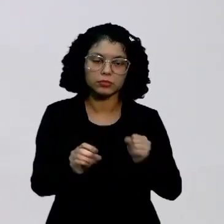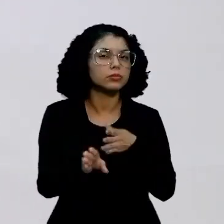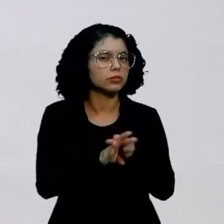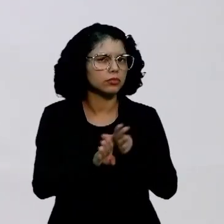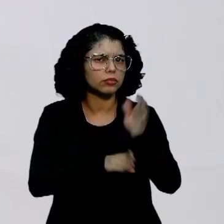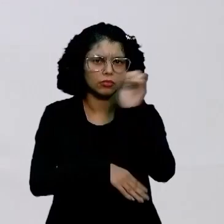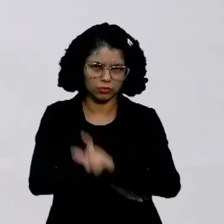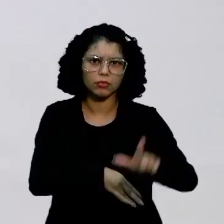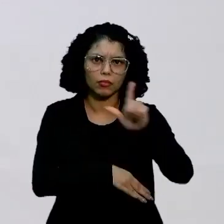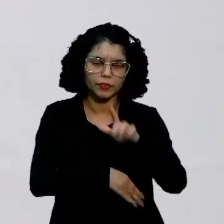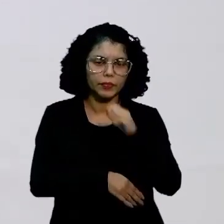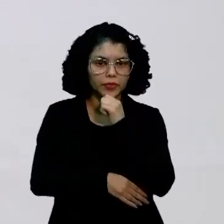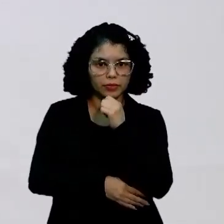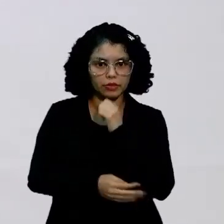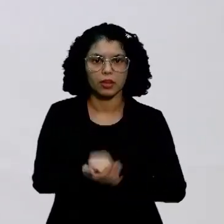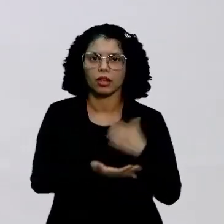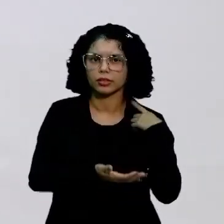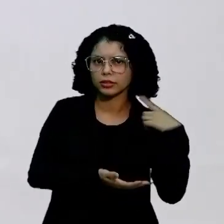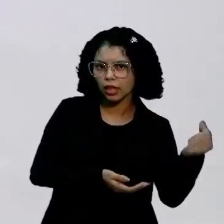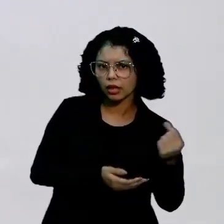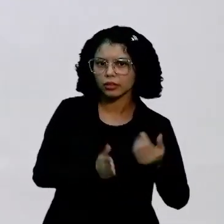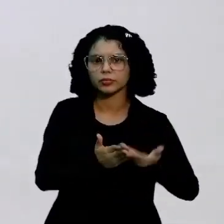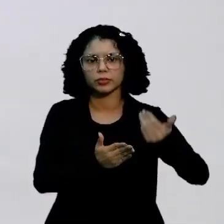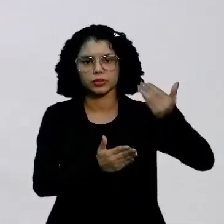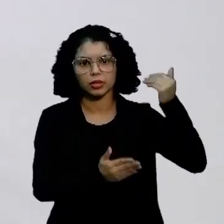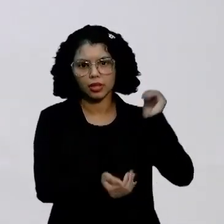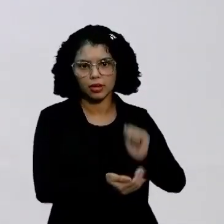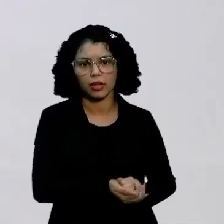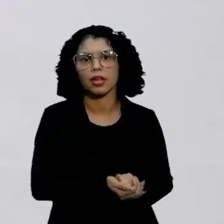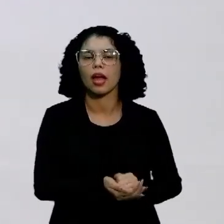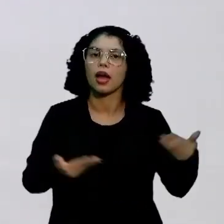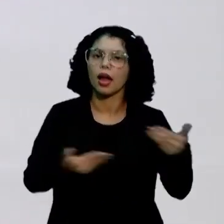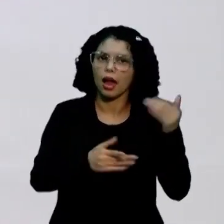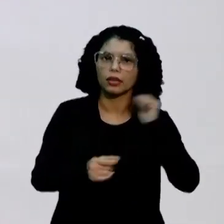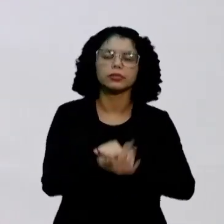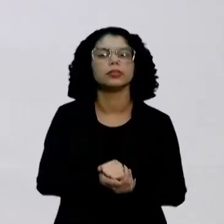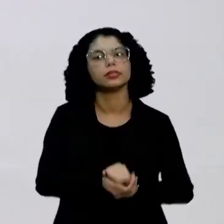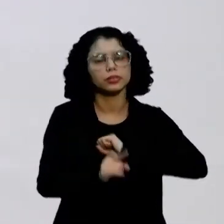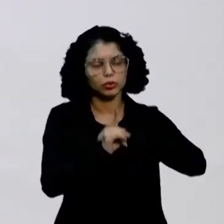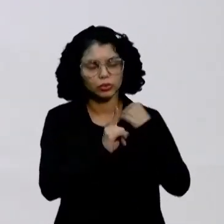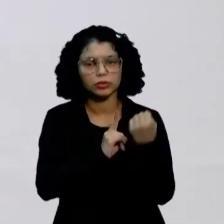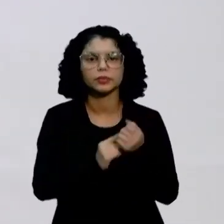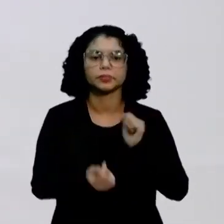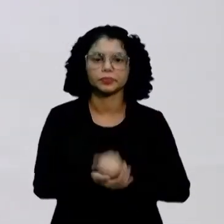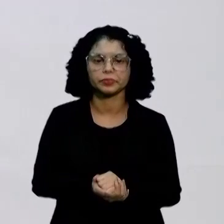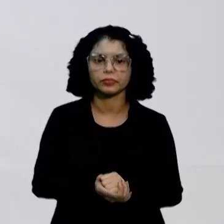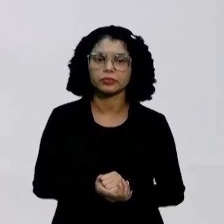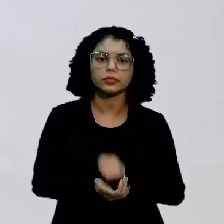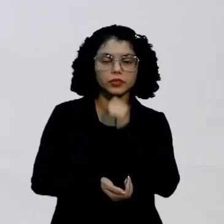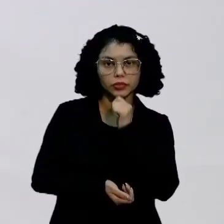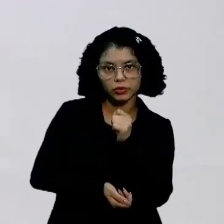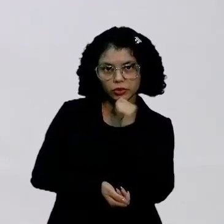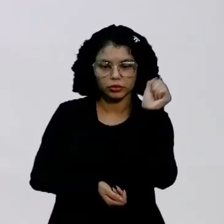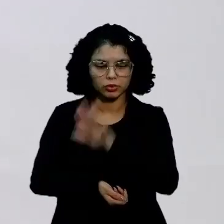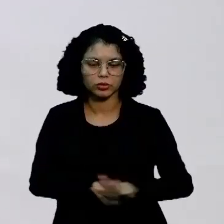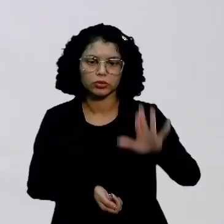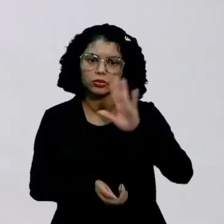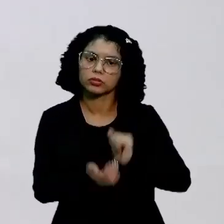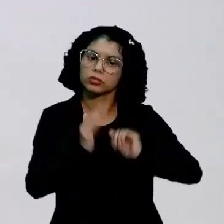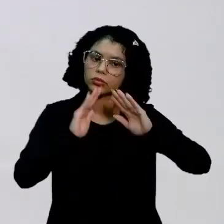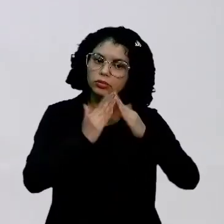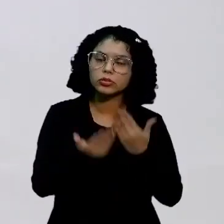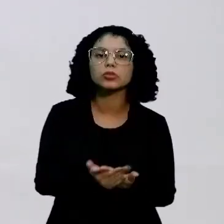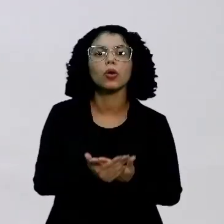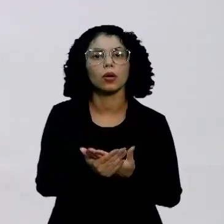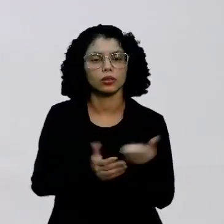consolidado. Então, saio da era colonial e vou para a era nacional. Então, o arcadismo é conhecido como uma escola de transição